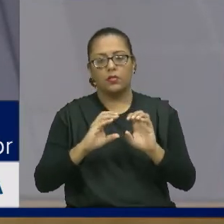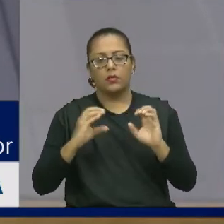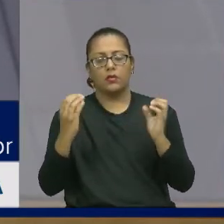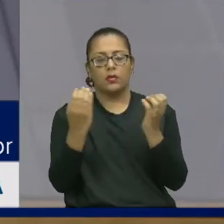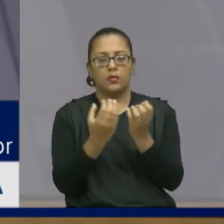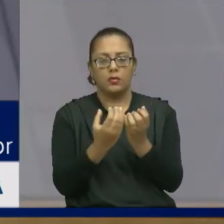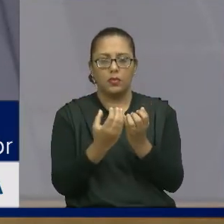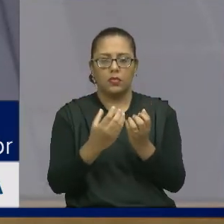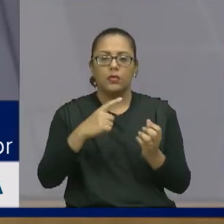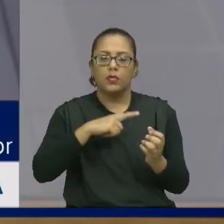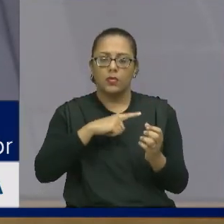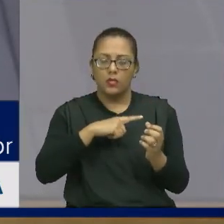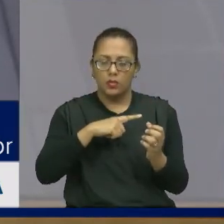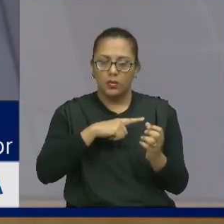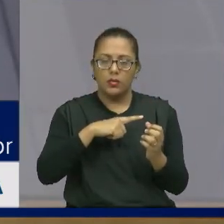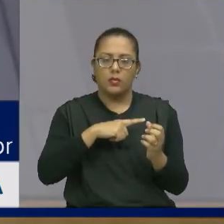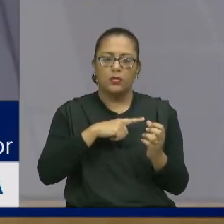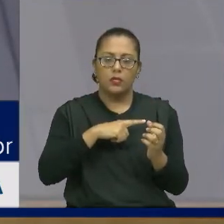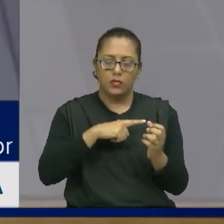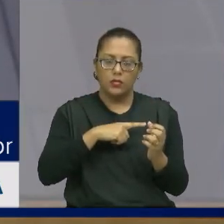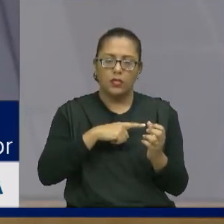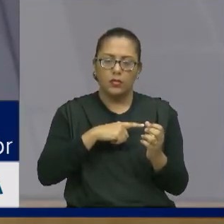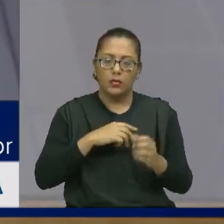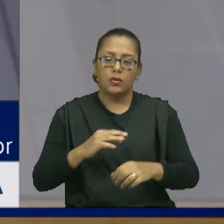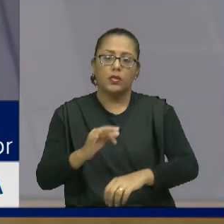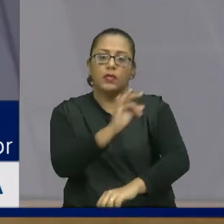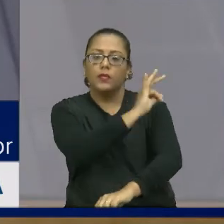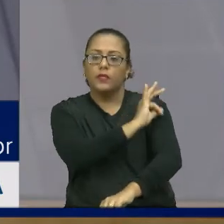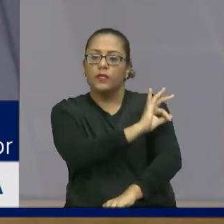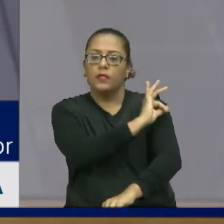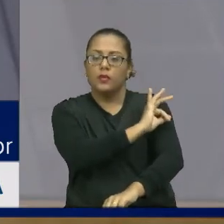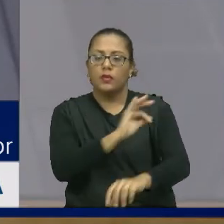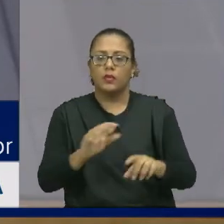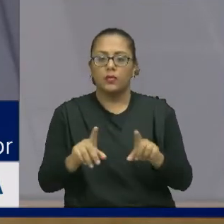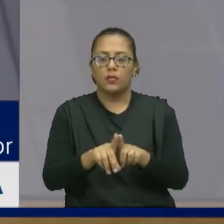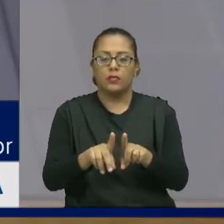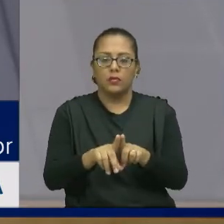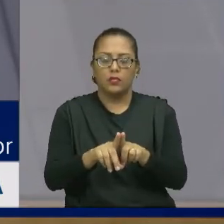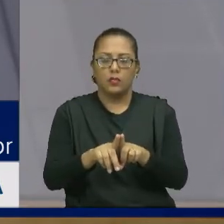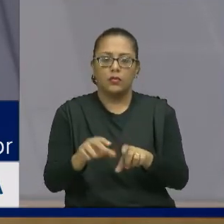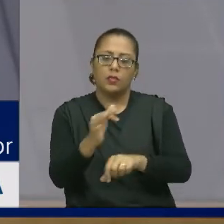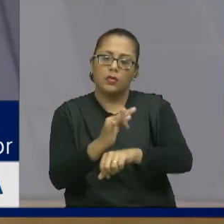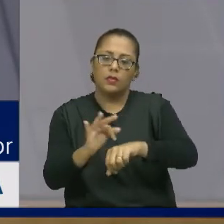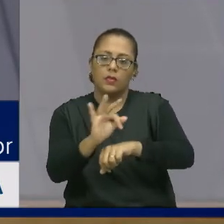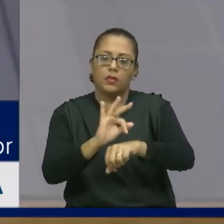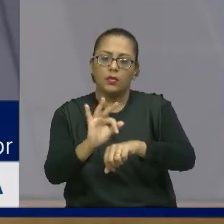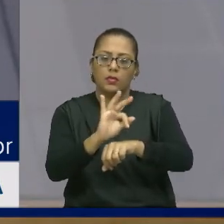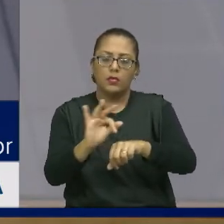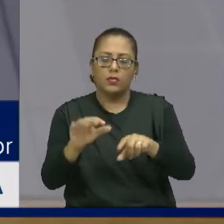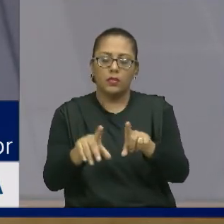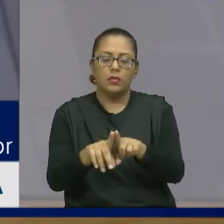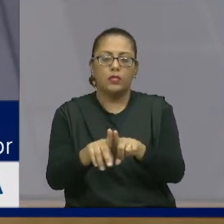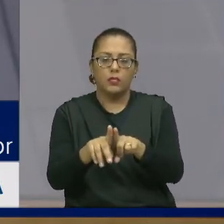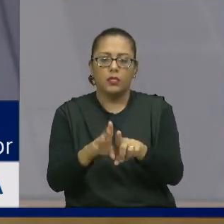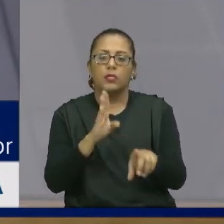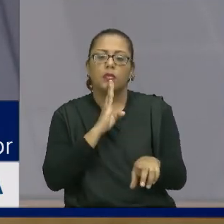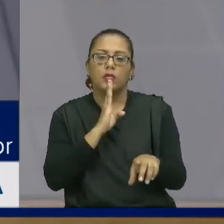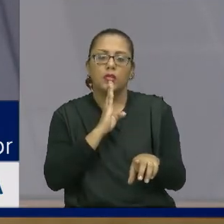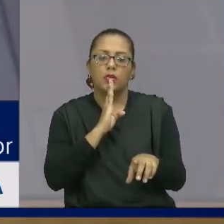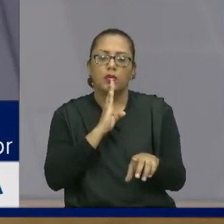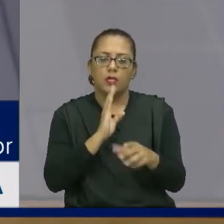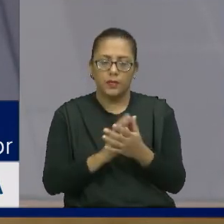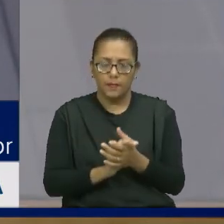deverão ter nível de instrução superior a contar com experiência na matéria. São muitos